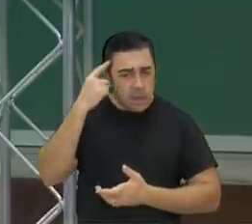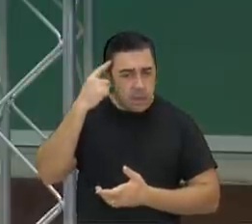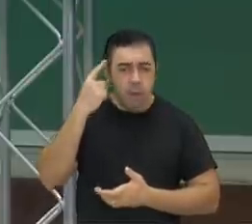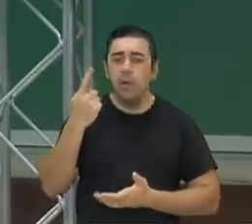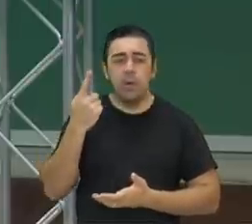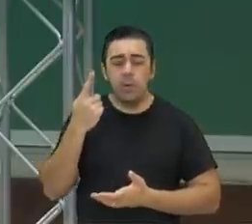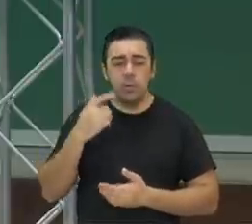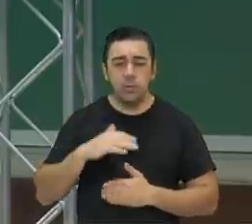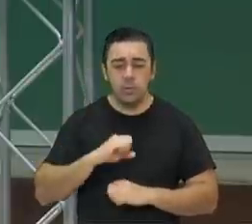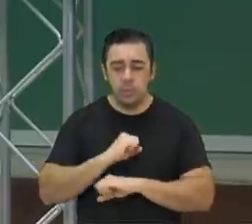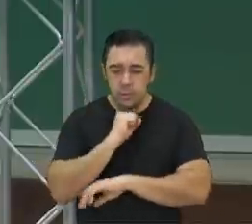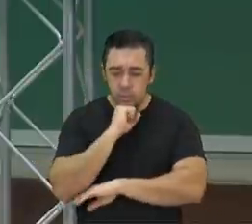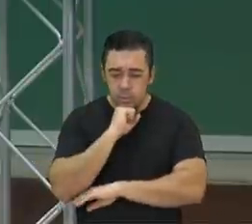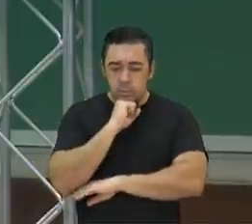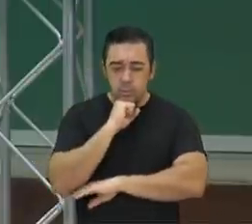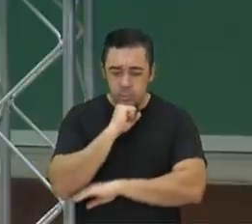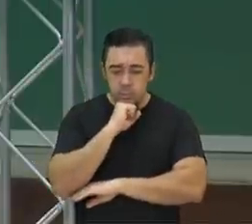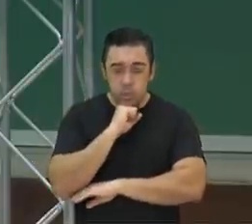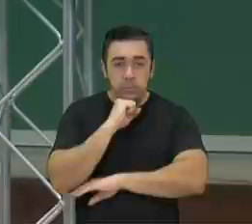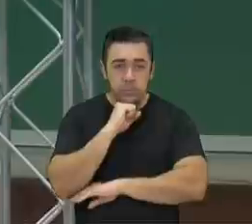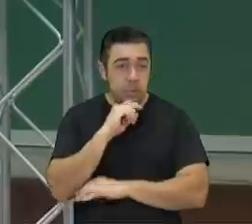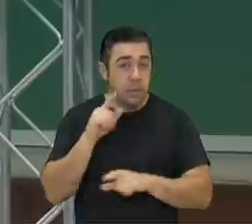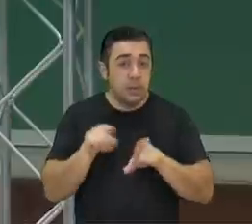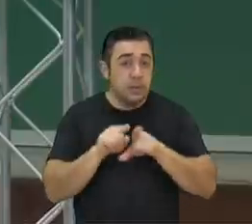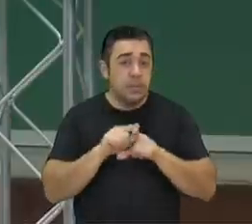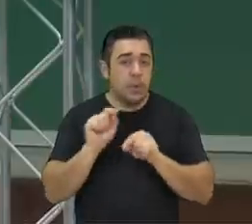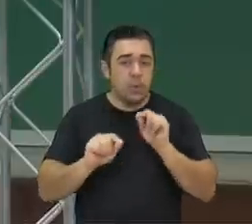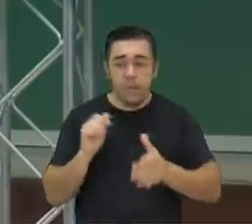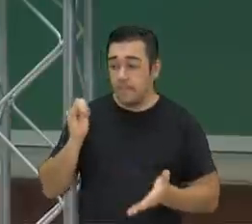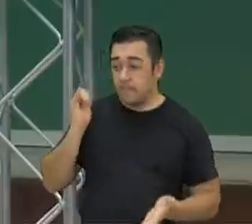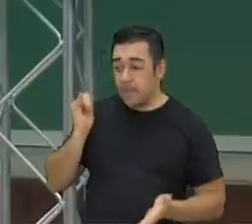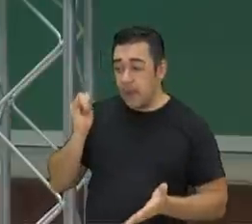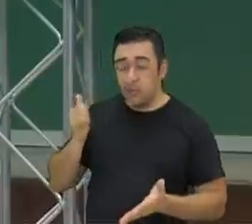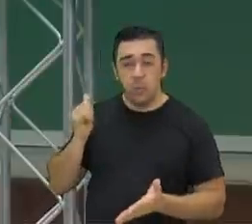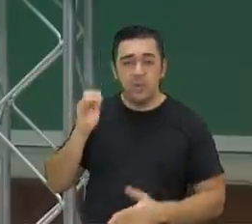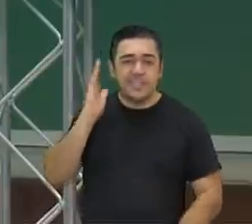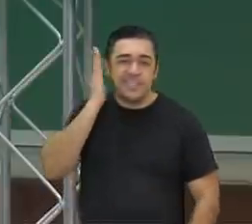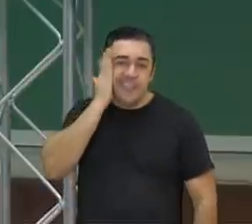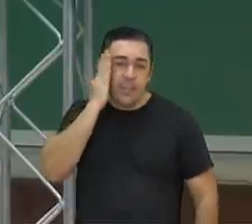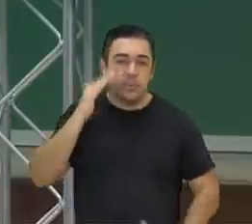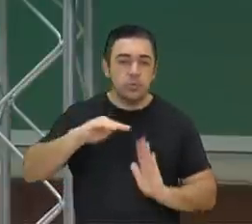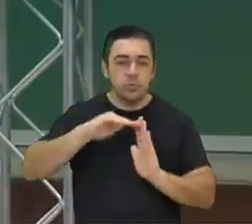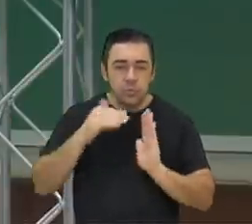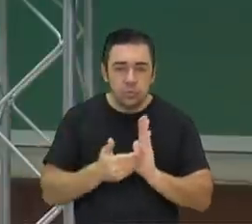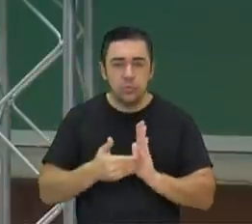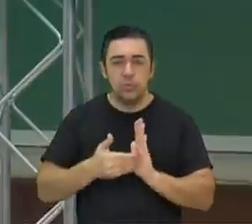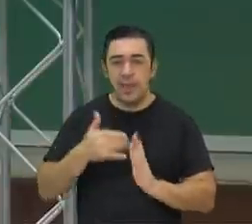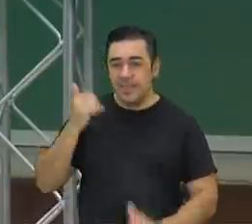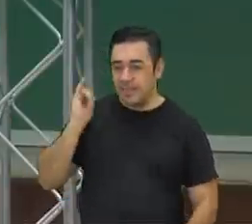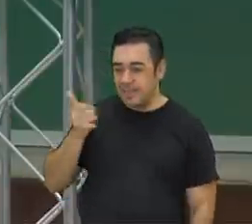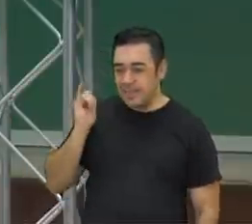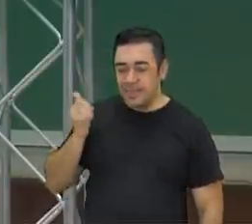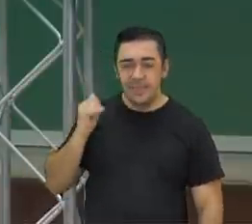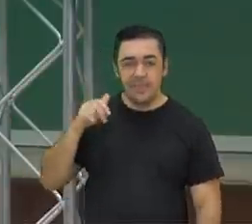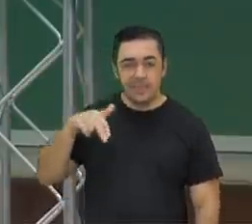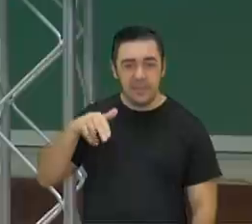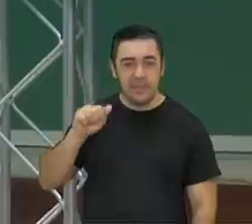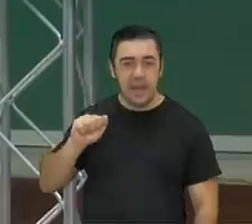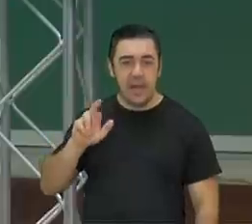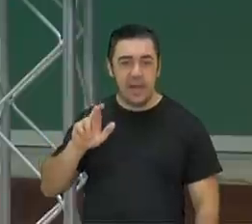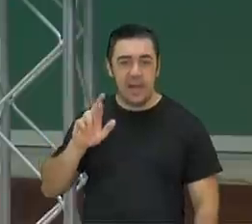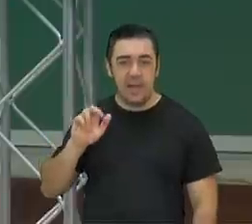lembram que a gente estudou a questão do narrador. Né? A gente tem um narrador onisciente, que é aquele narrador que mergulha no pensamento